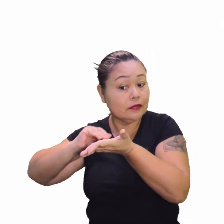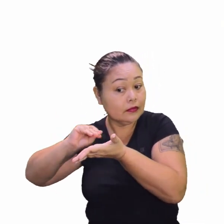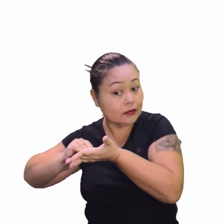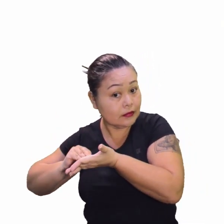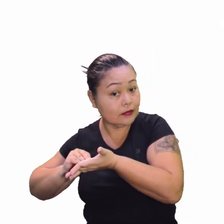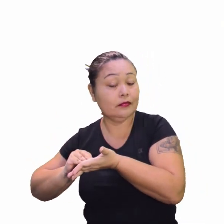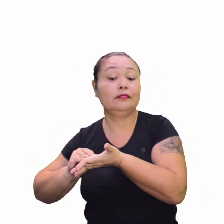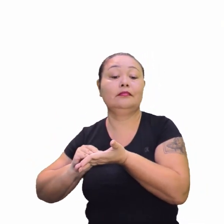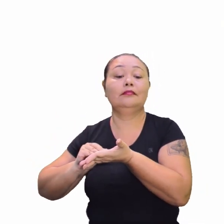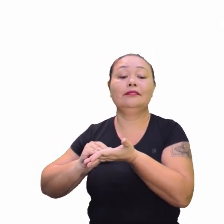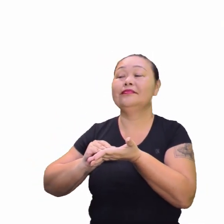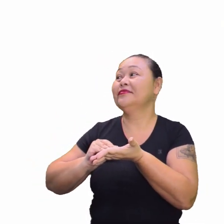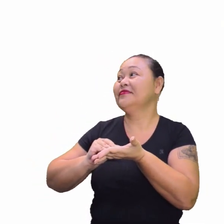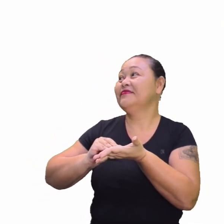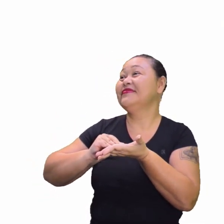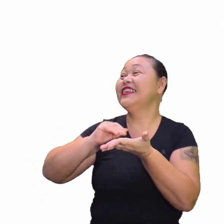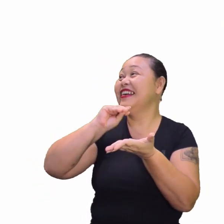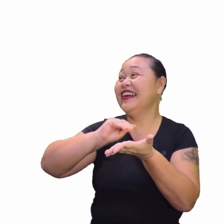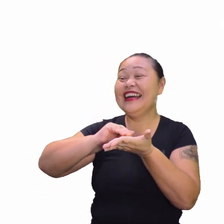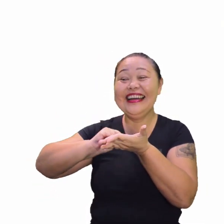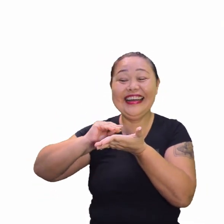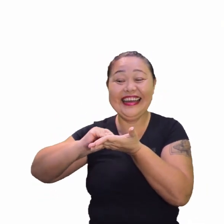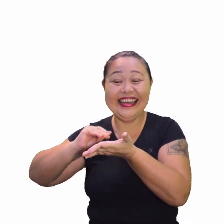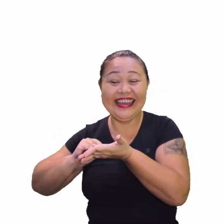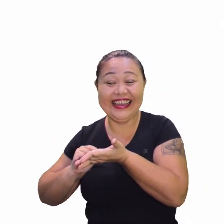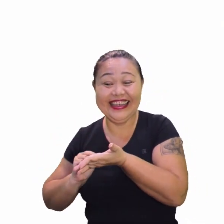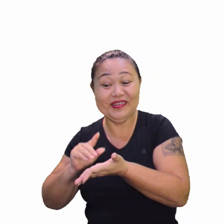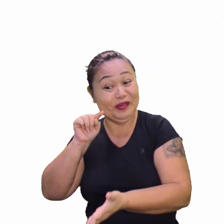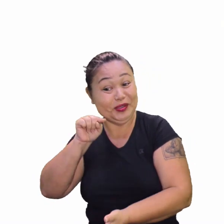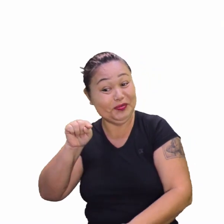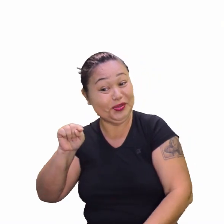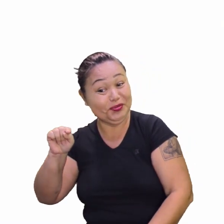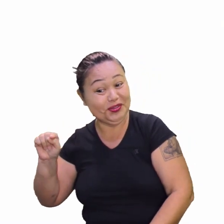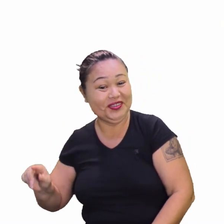Pontinho. Gostei desse pontinho aí, viu? Pronto. Legal.